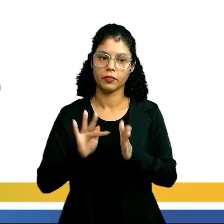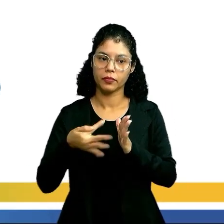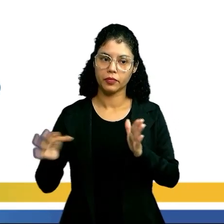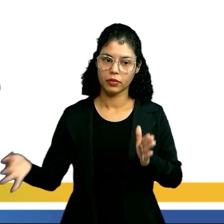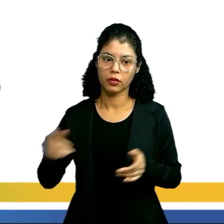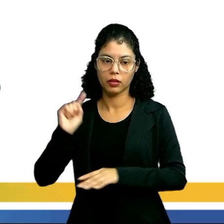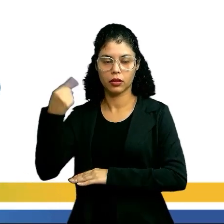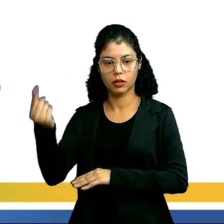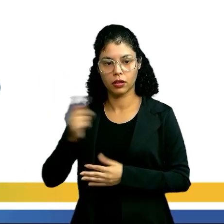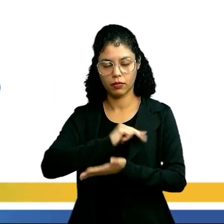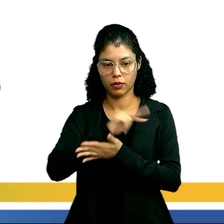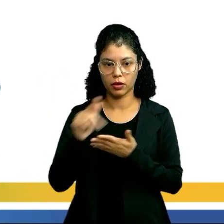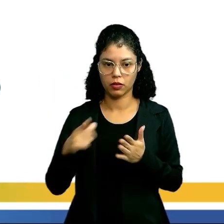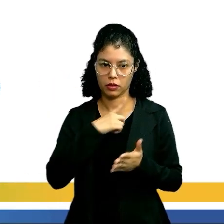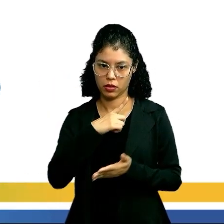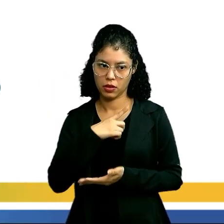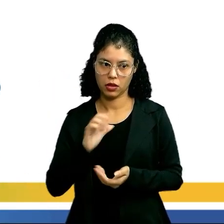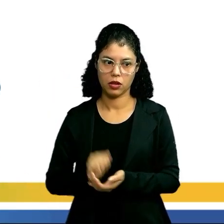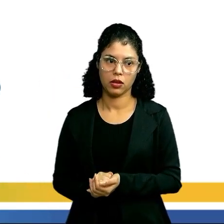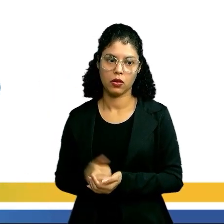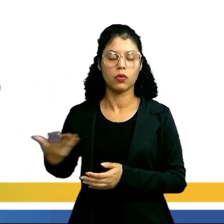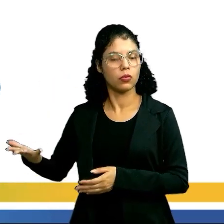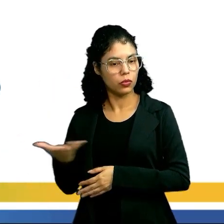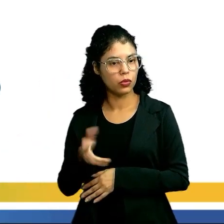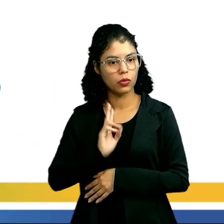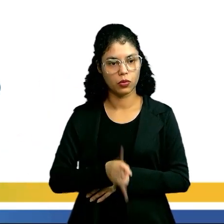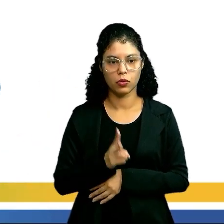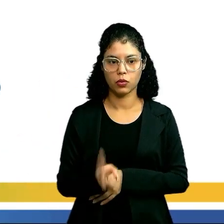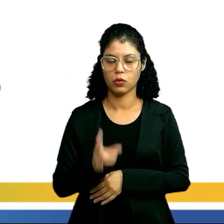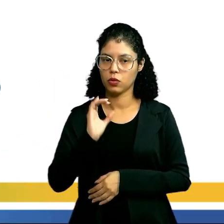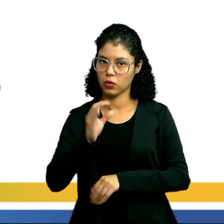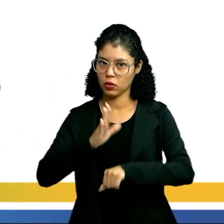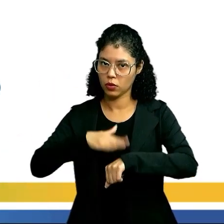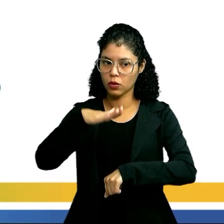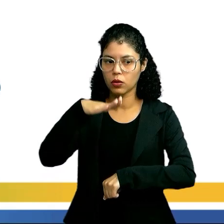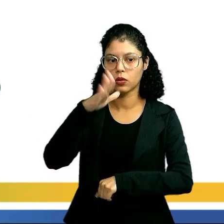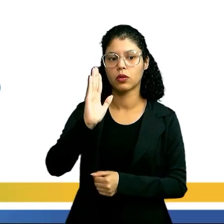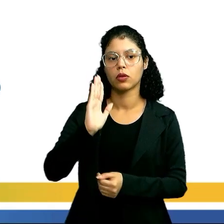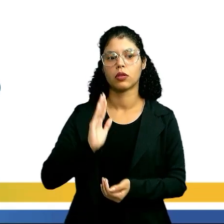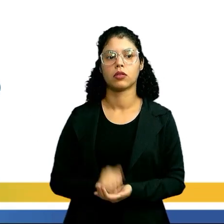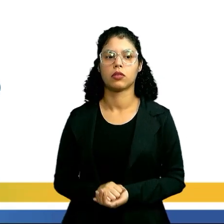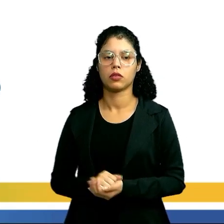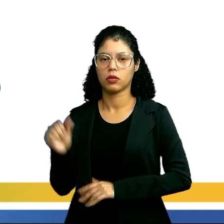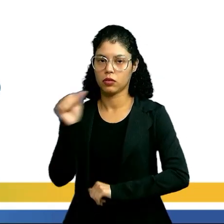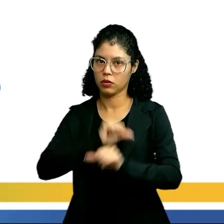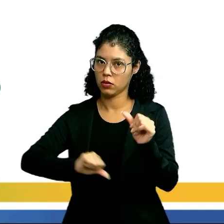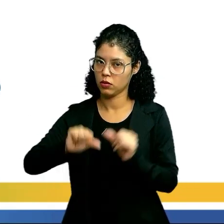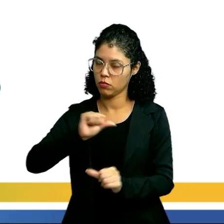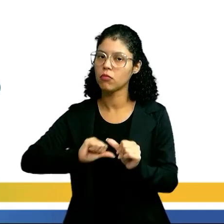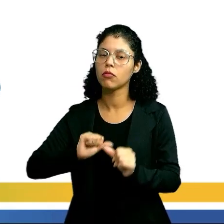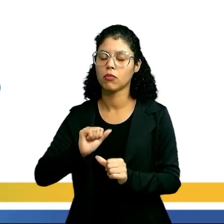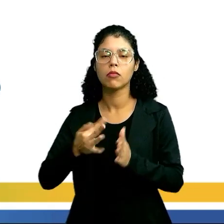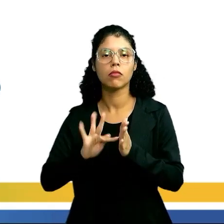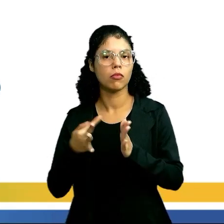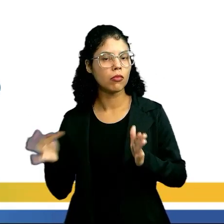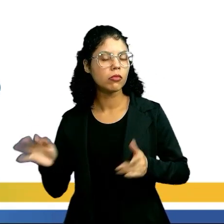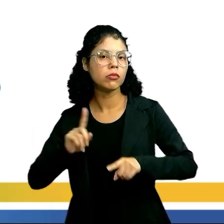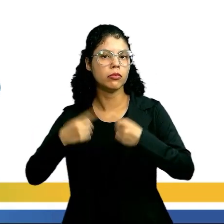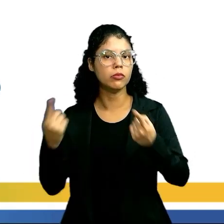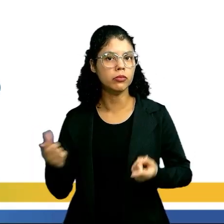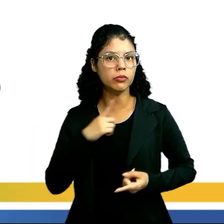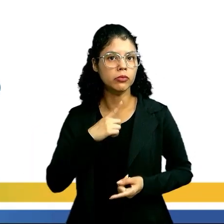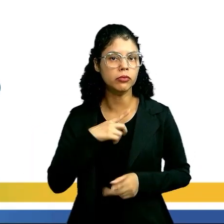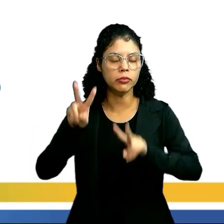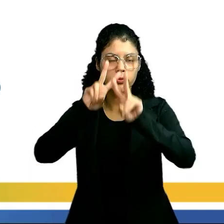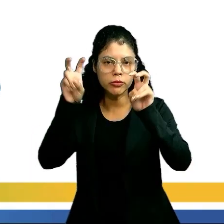Função exponencial é aquela em que a variável está no expoente. É uma equação exponencial que eu transformo ela em função. Mas